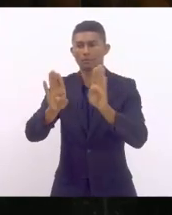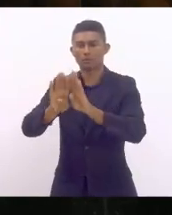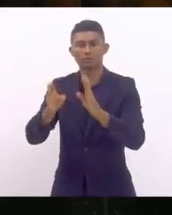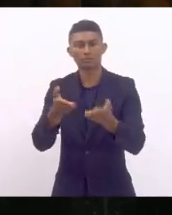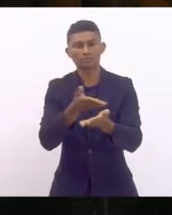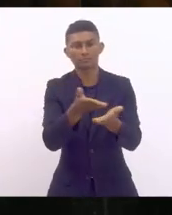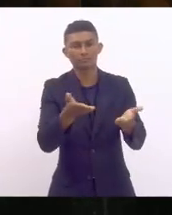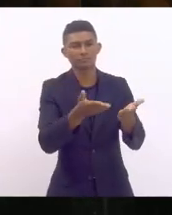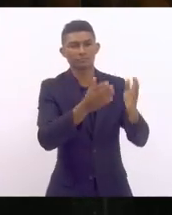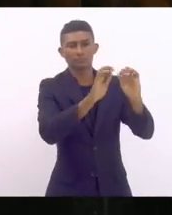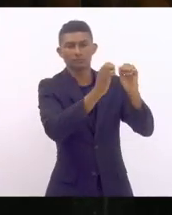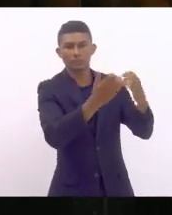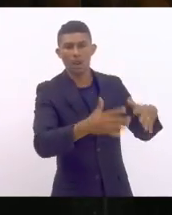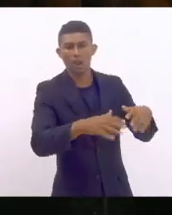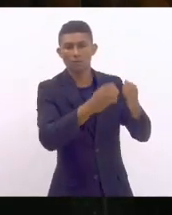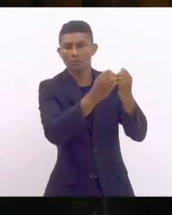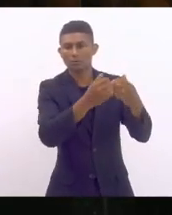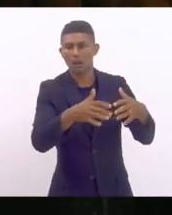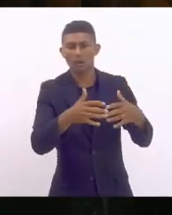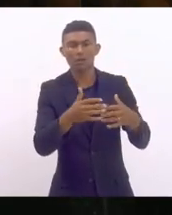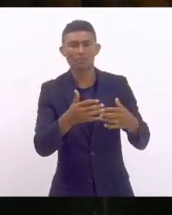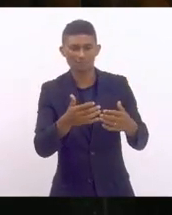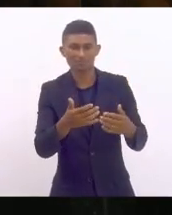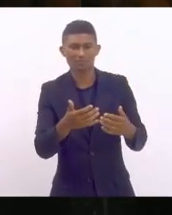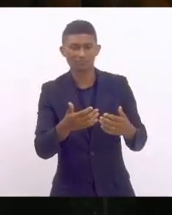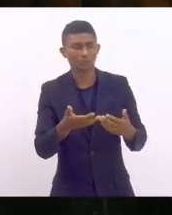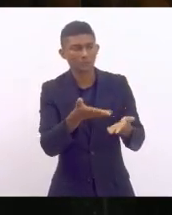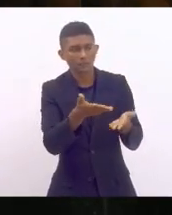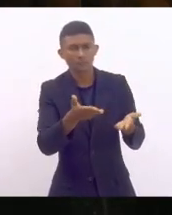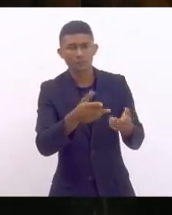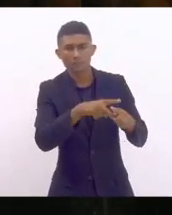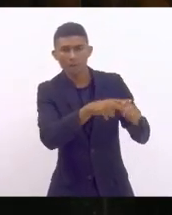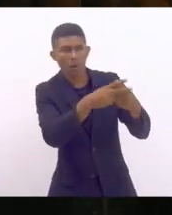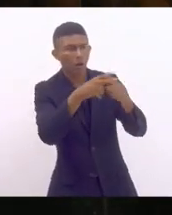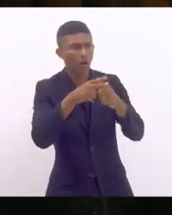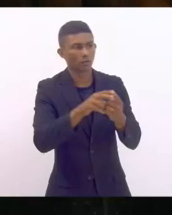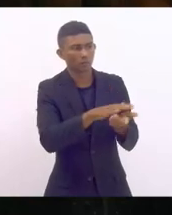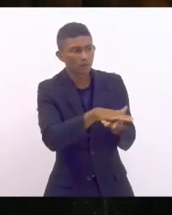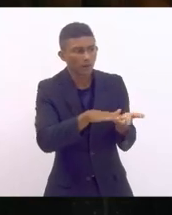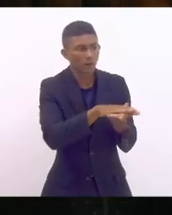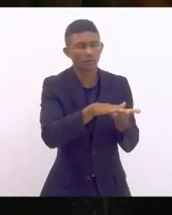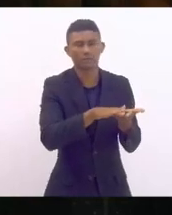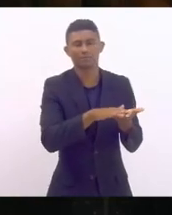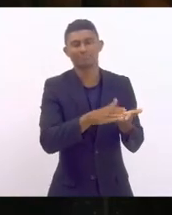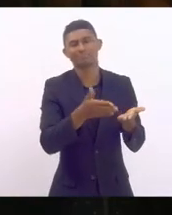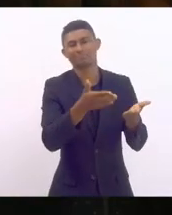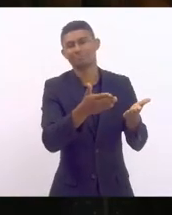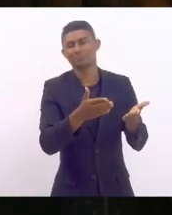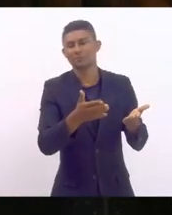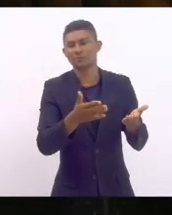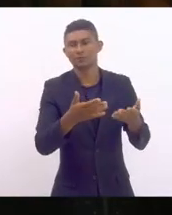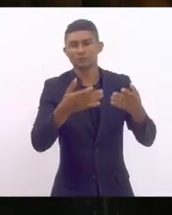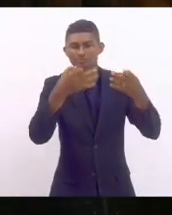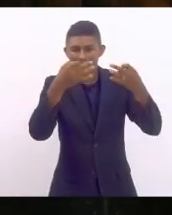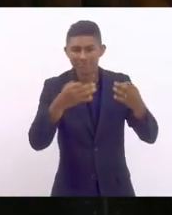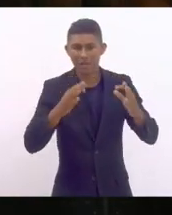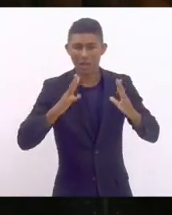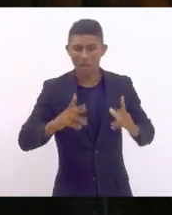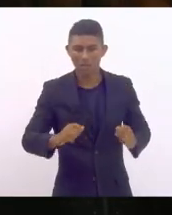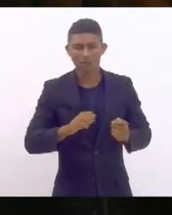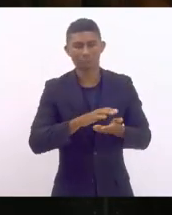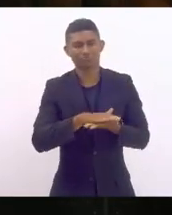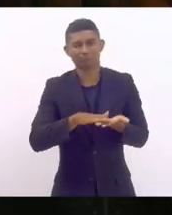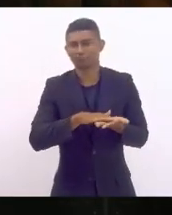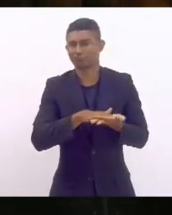degradaram e sem verbas para manutenção eles propiciam condições sanitárias inadequadas para